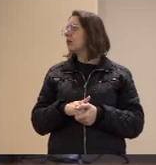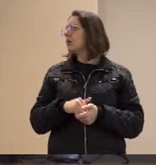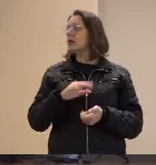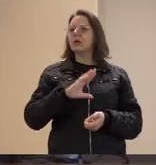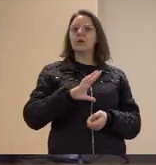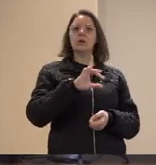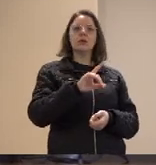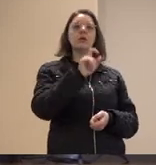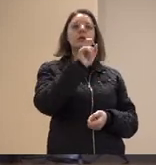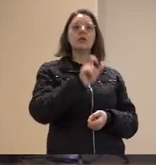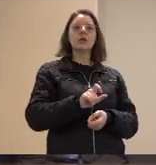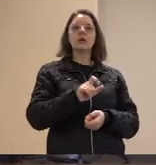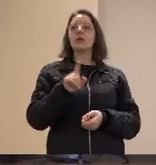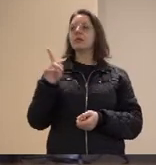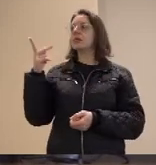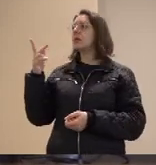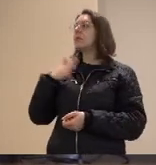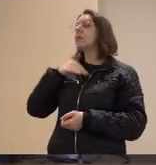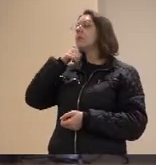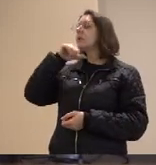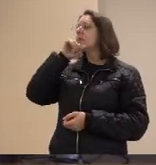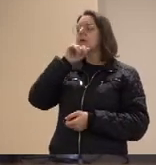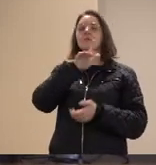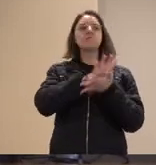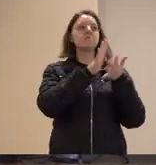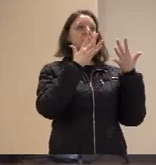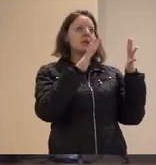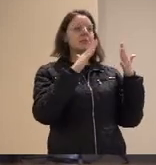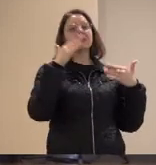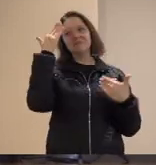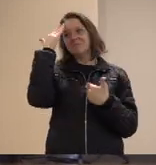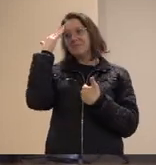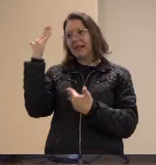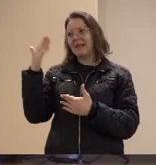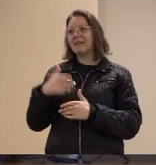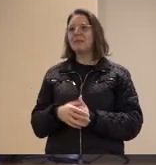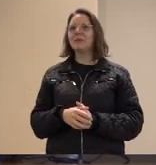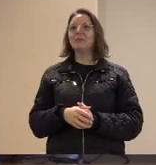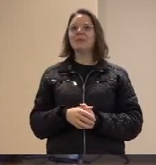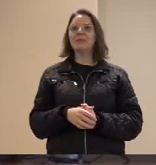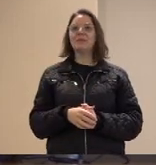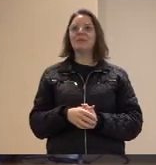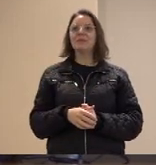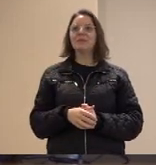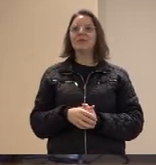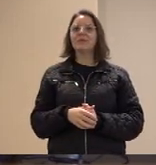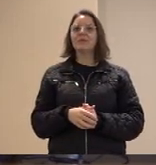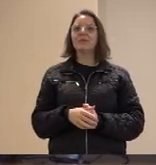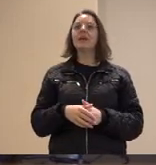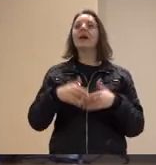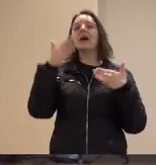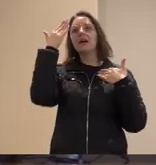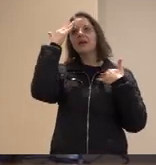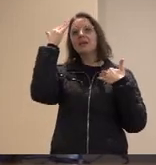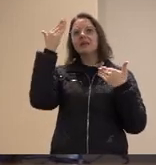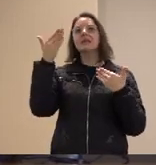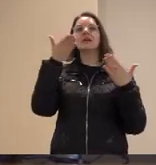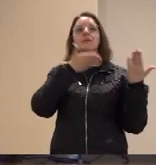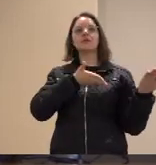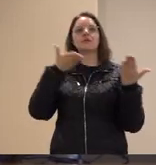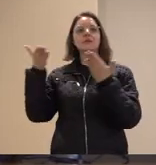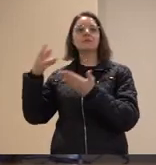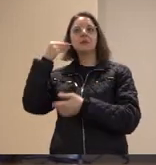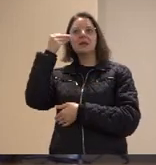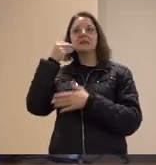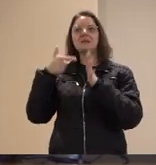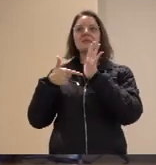A minha mãe. Obrigada. Obrigada. Pessoal, agradecemos a apresentação das